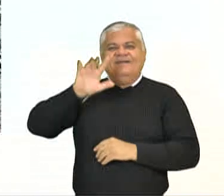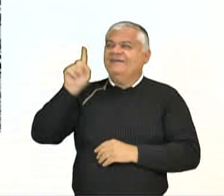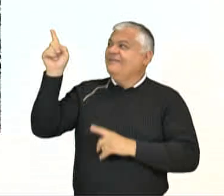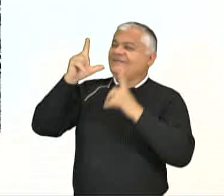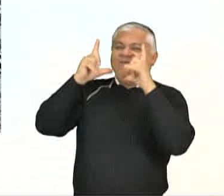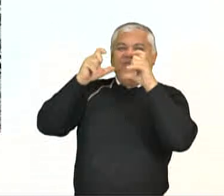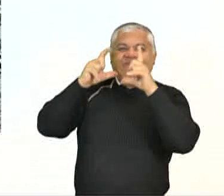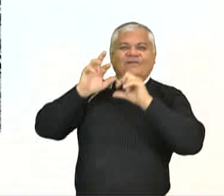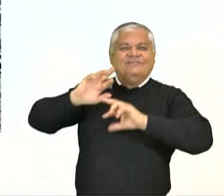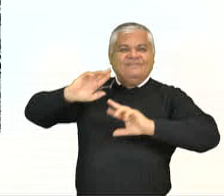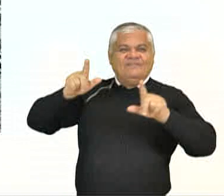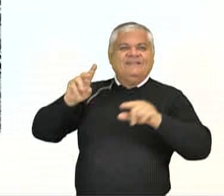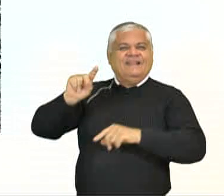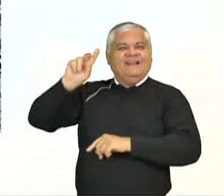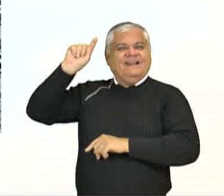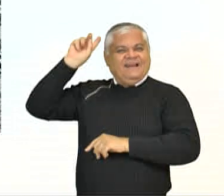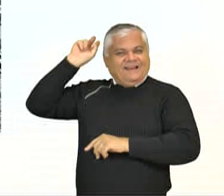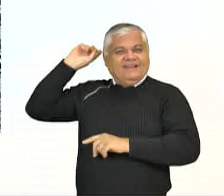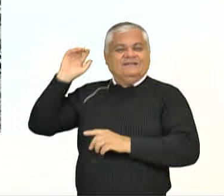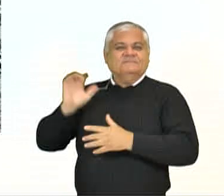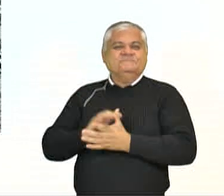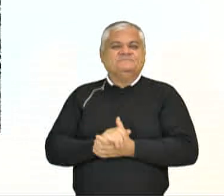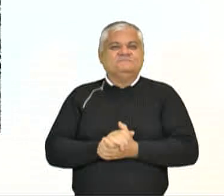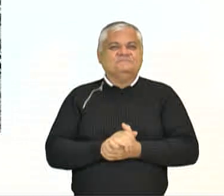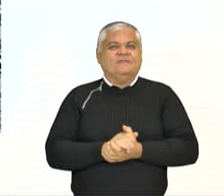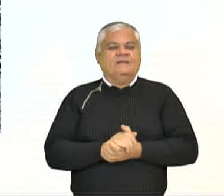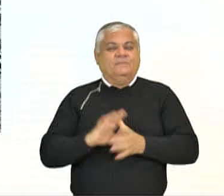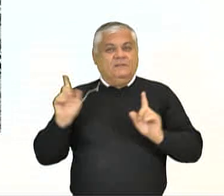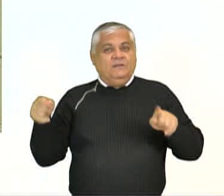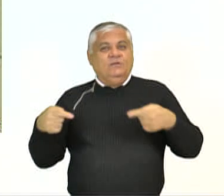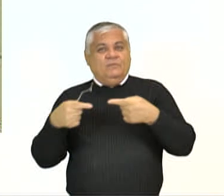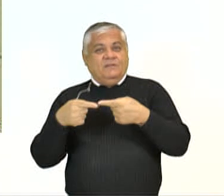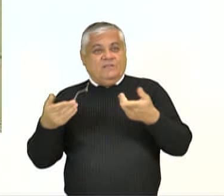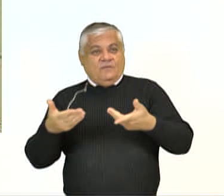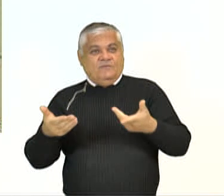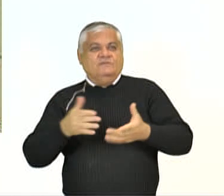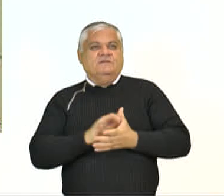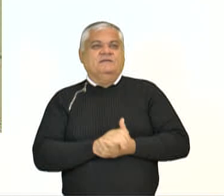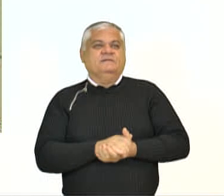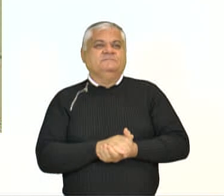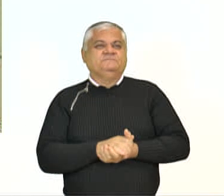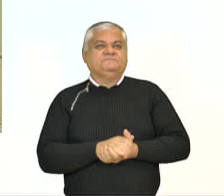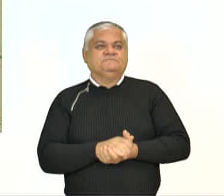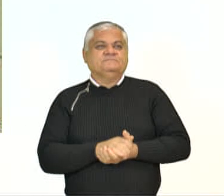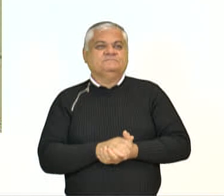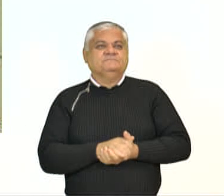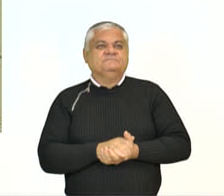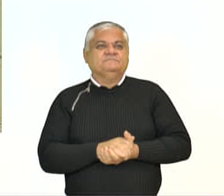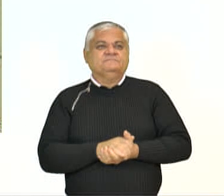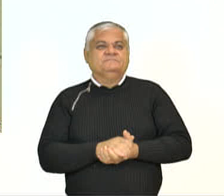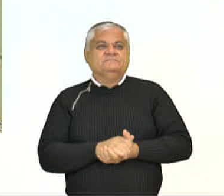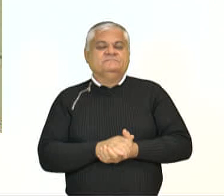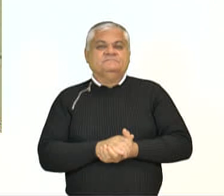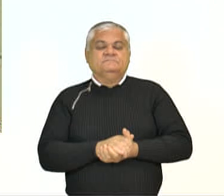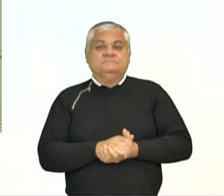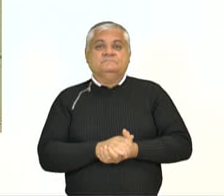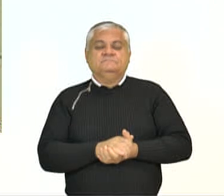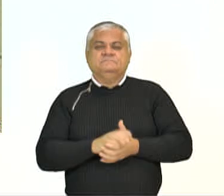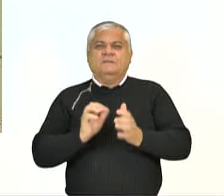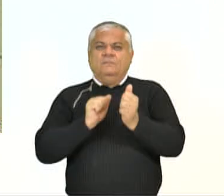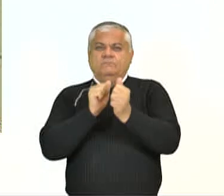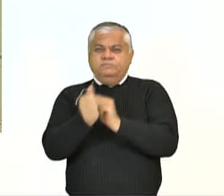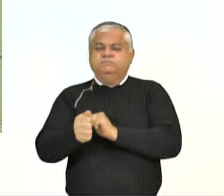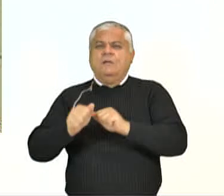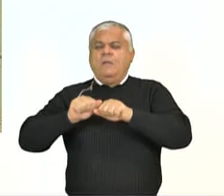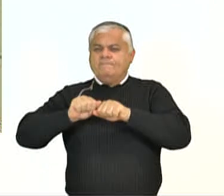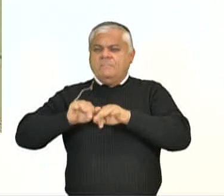era antigamente o vôlei e para a gente fazer uma associação como ela é hoje. O esporte se difundiu em várias